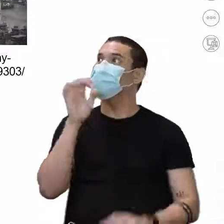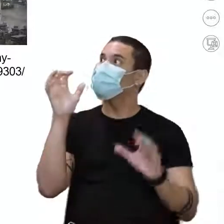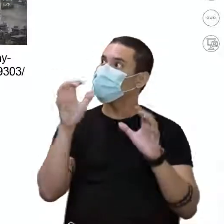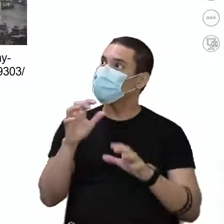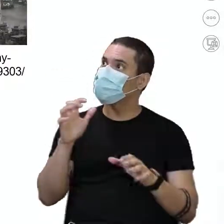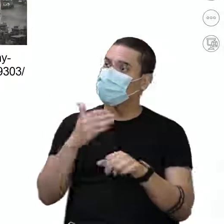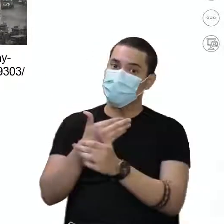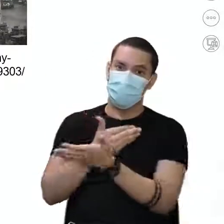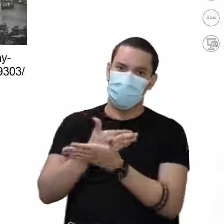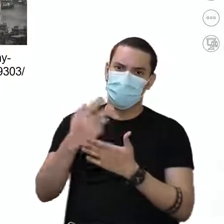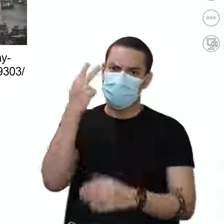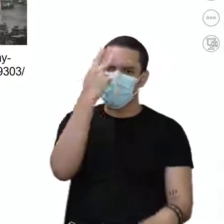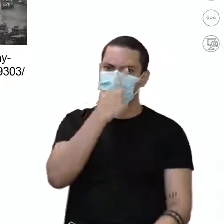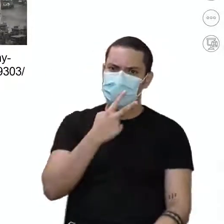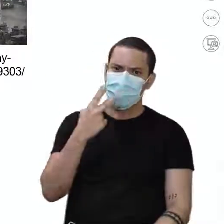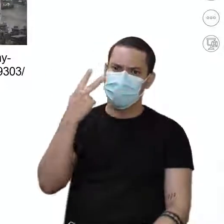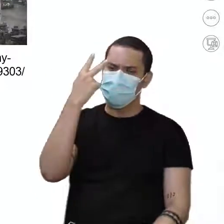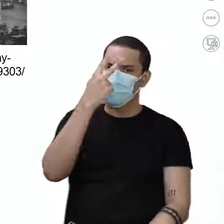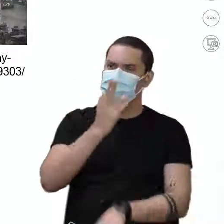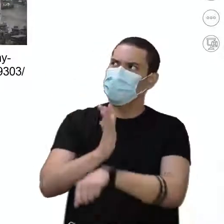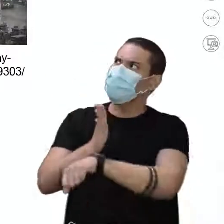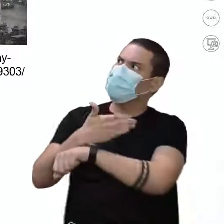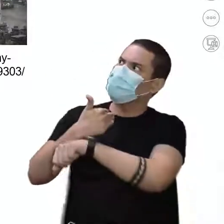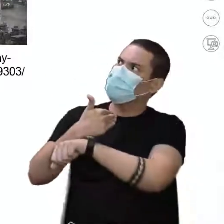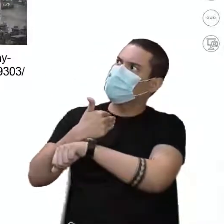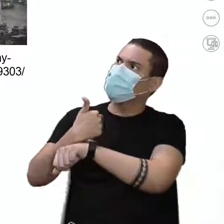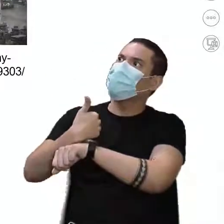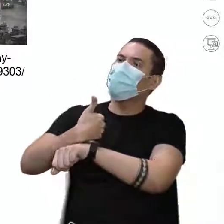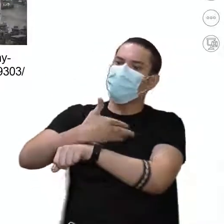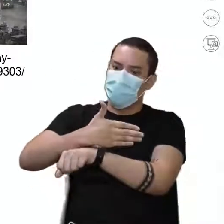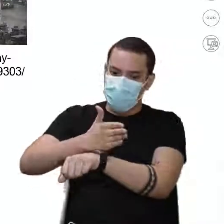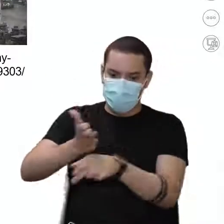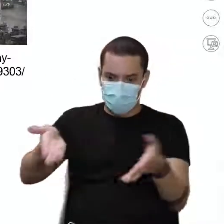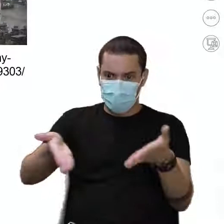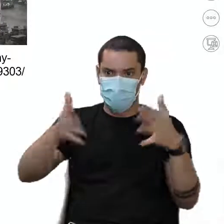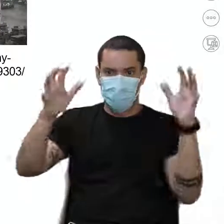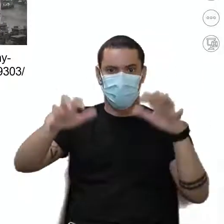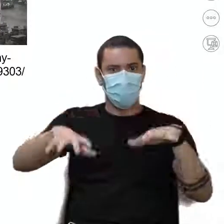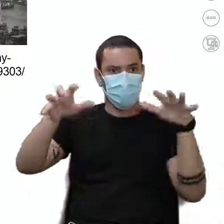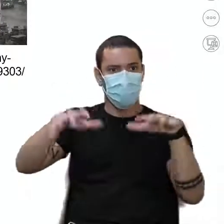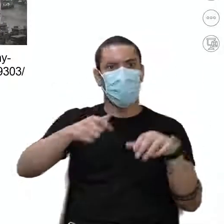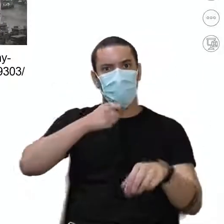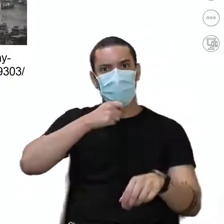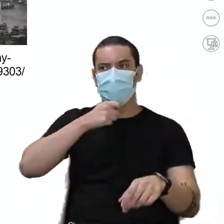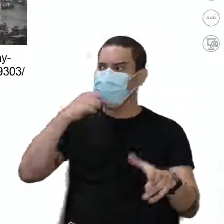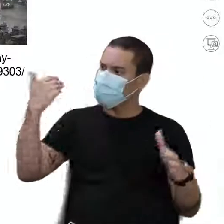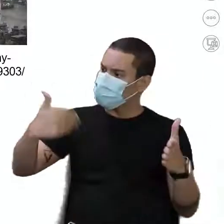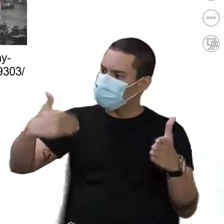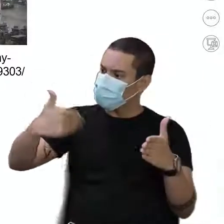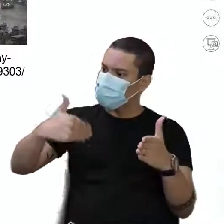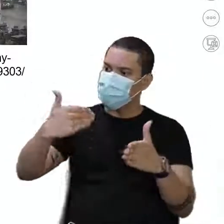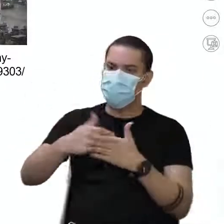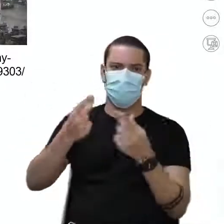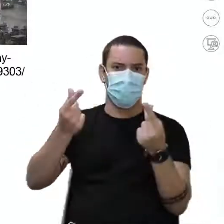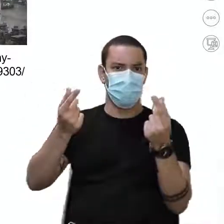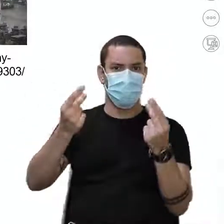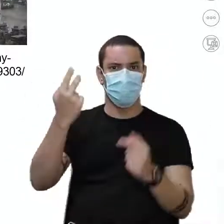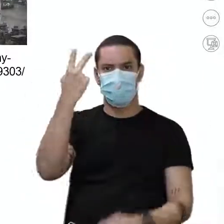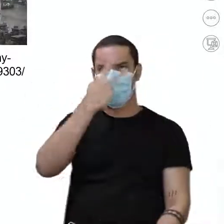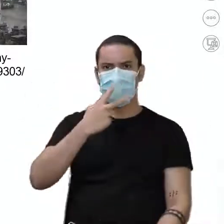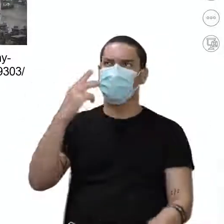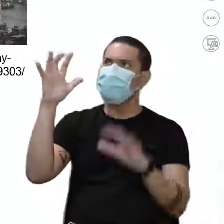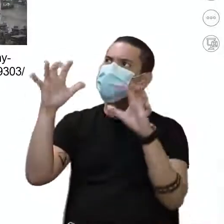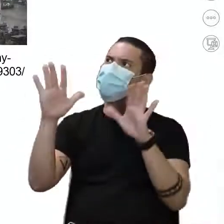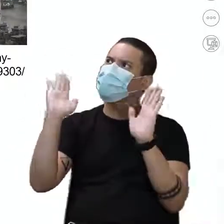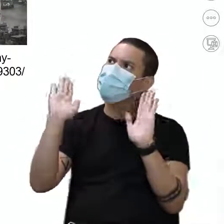chovendo. Ainda está chovendo. A situação não acabou. Não é que nem aquela que eu vi evidências de que o ground estava wet, o chão